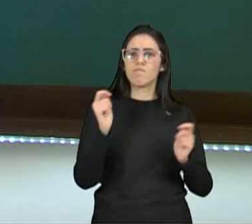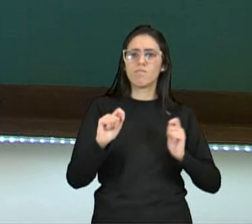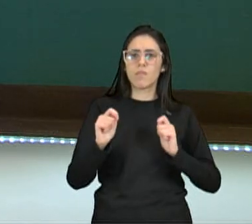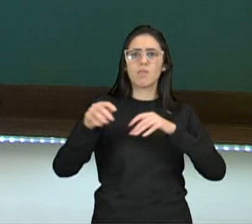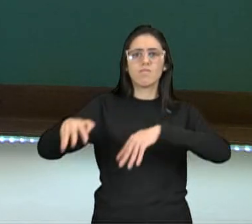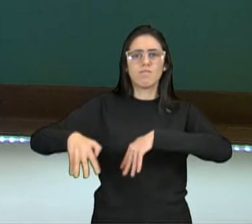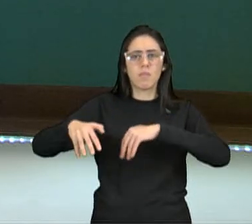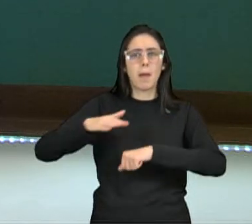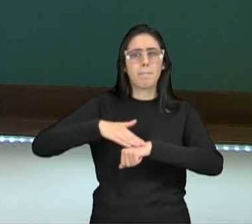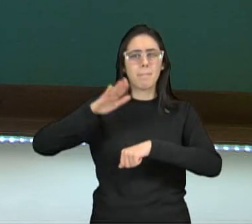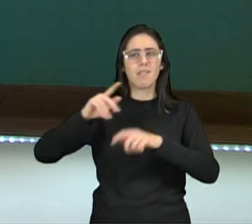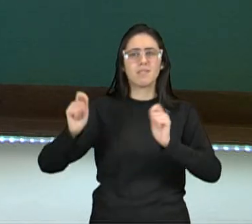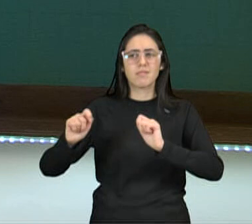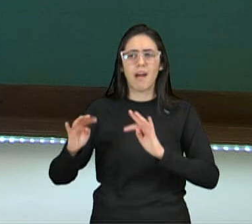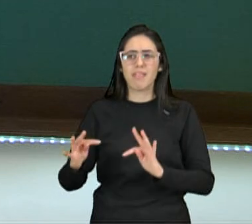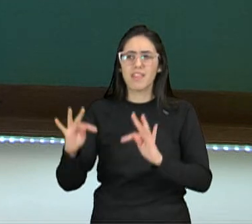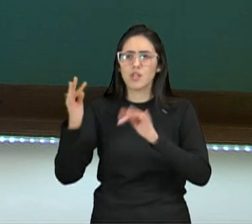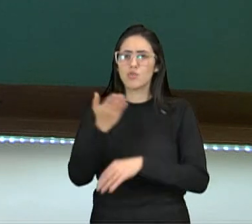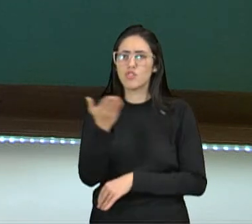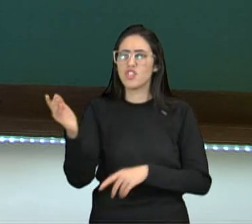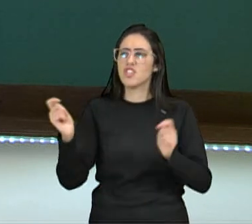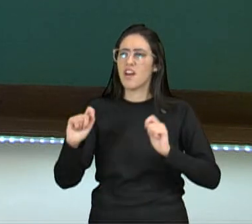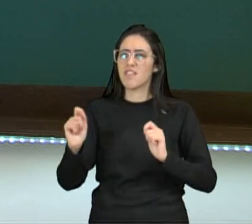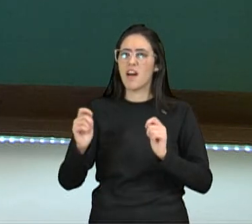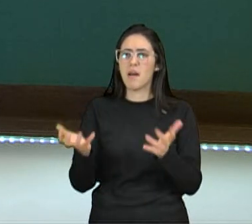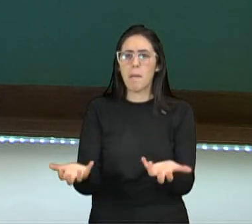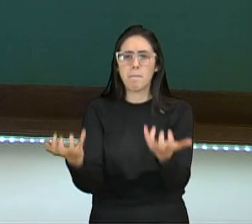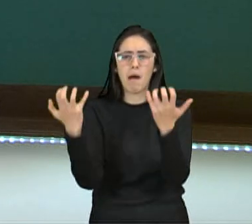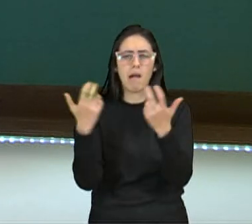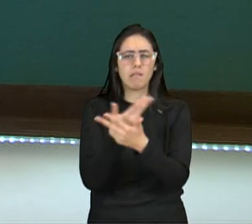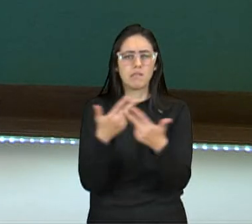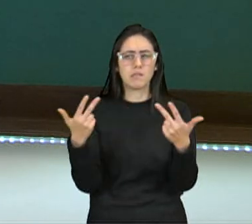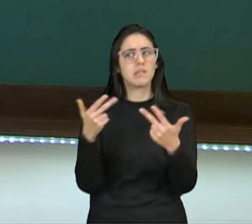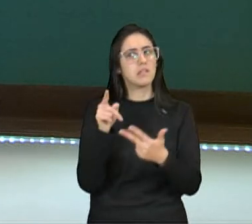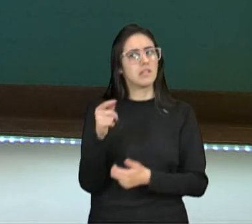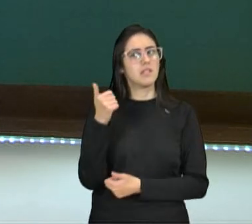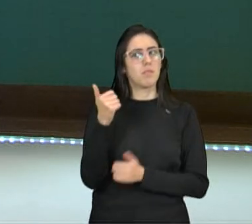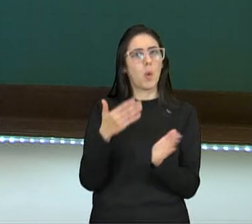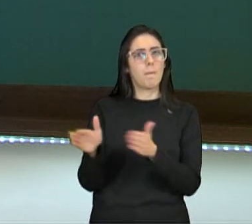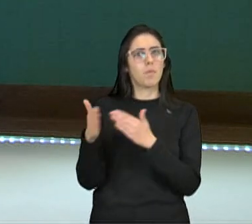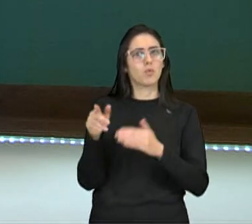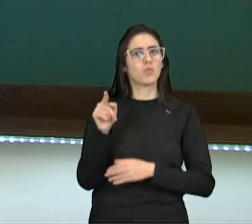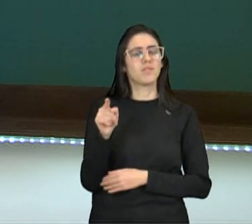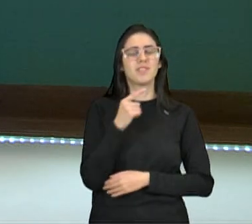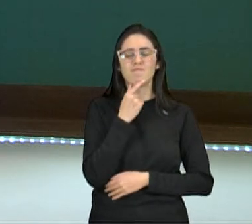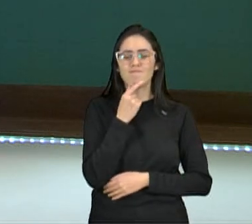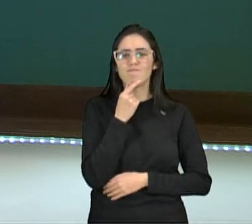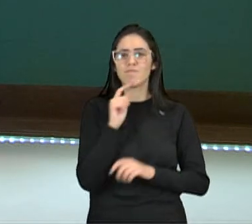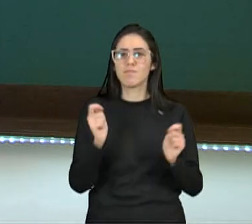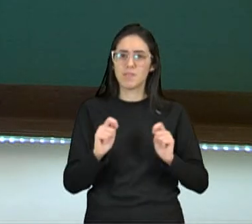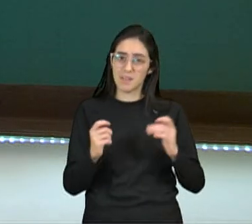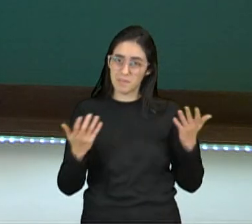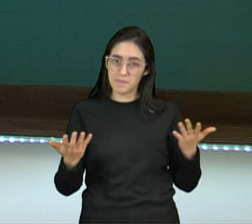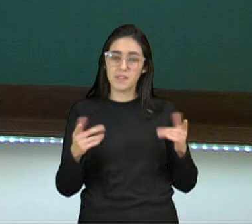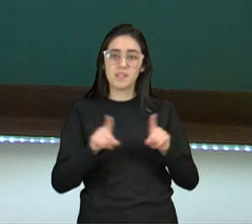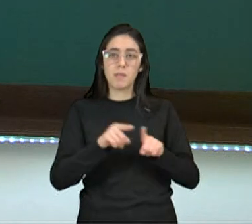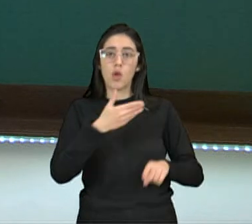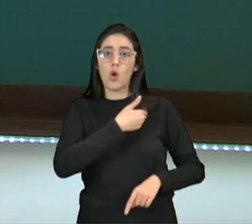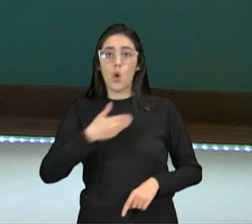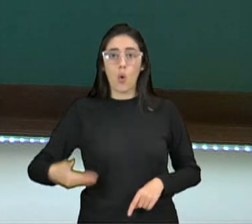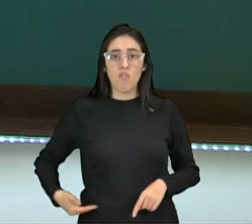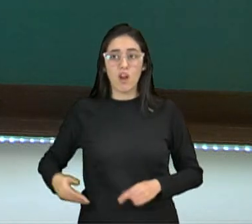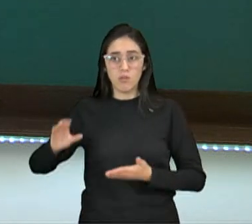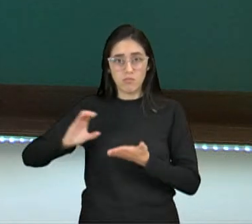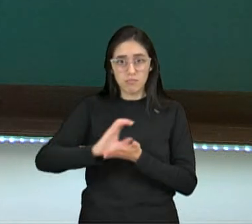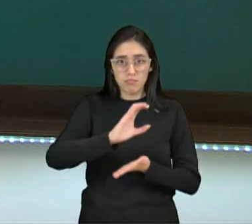posso utilizar a tecnologia, as máquinas, isso vai favorecer a produção. E se há ainda incentivos do governo para